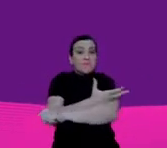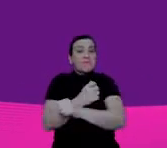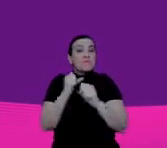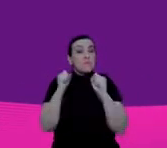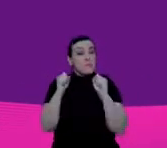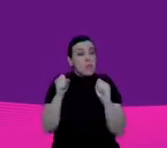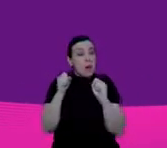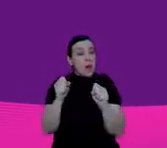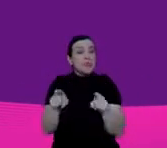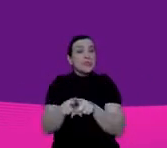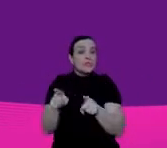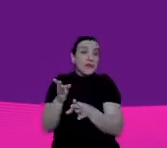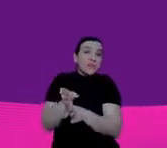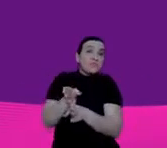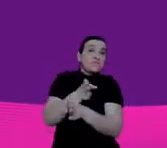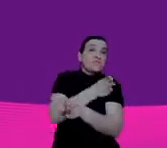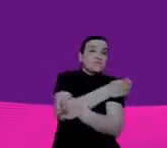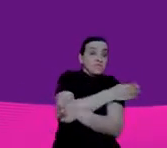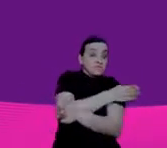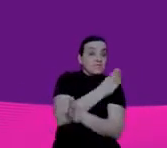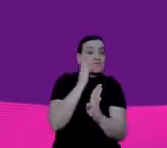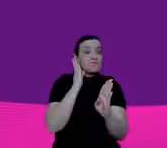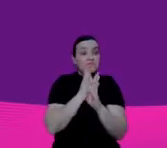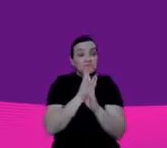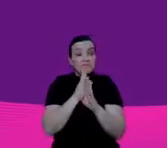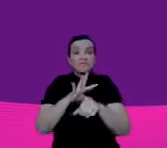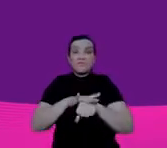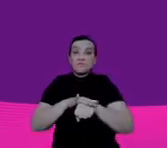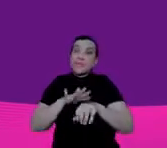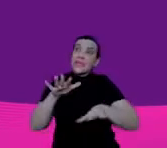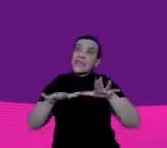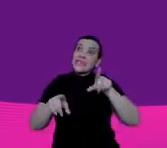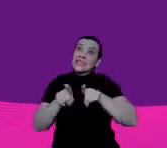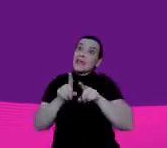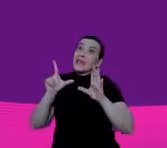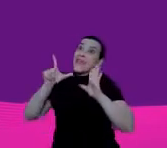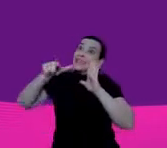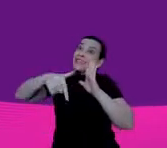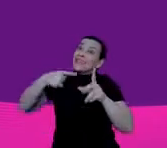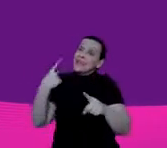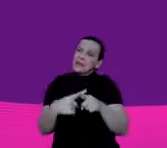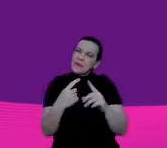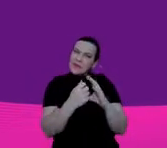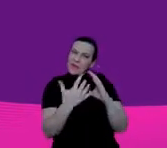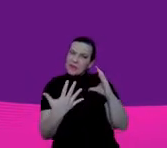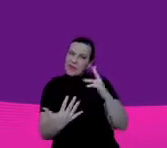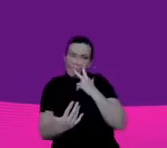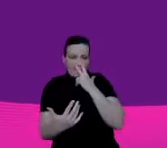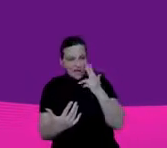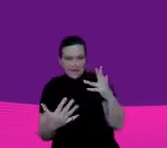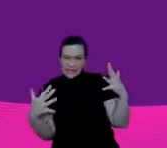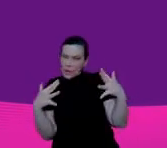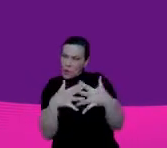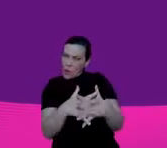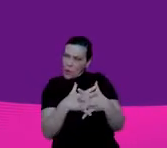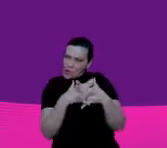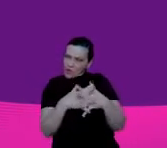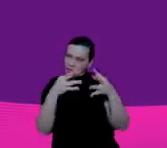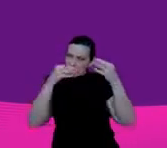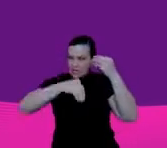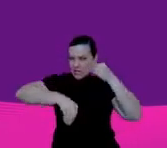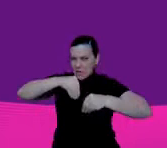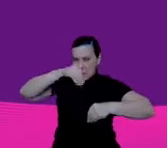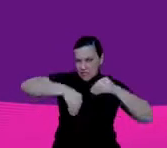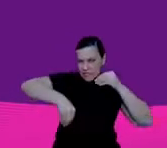doença e, às vezes, atrasá-lo, né? Porque algumas características podem confundir de um paciente com depressão, confundir com um paciente com